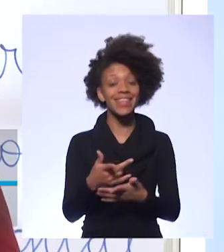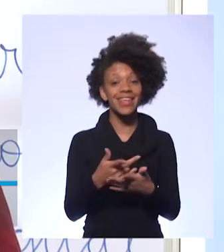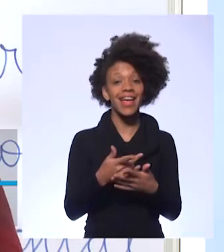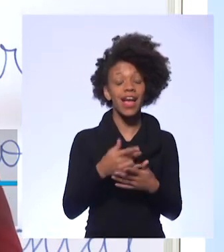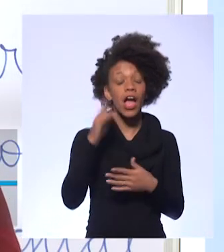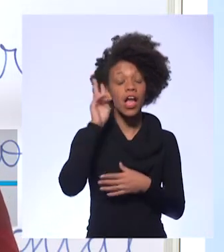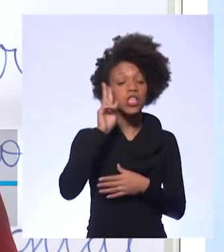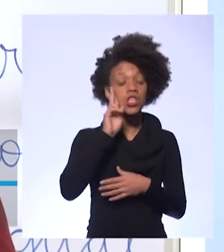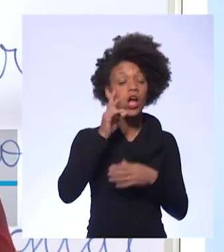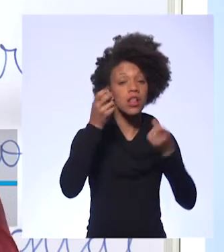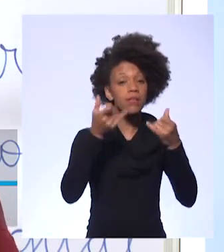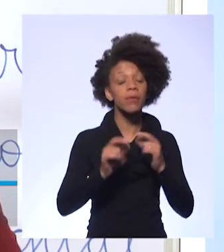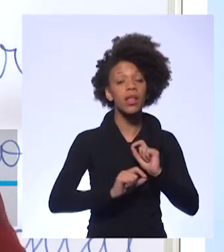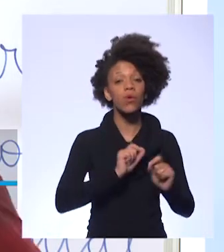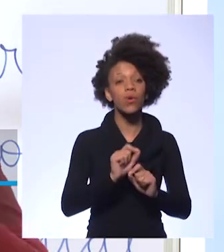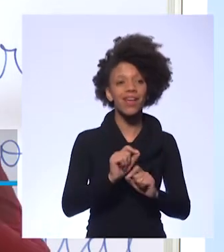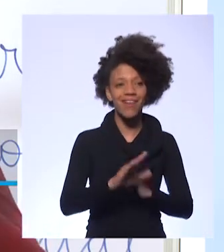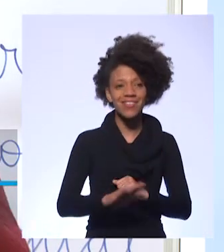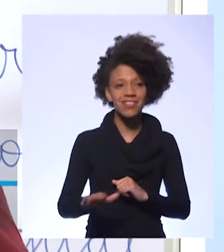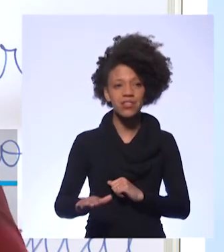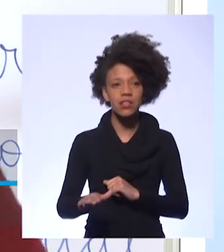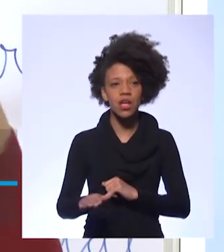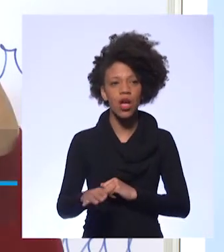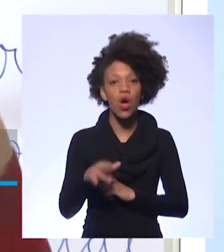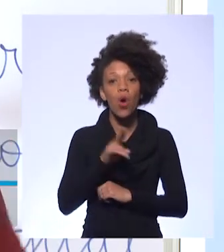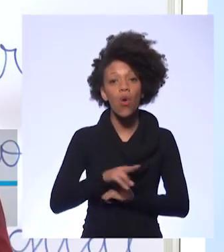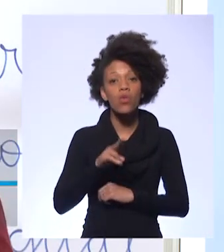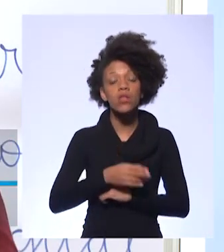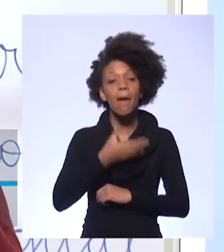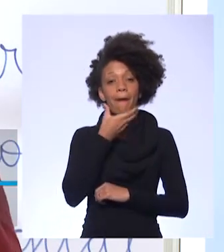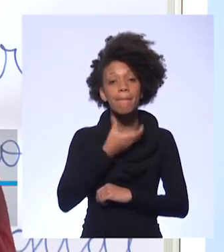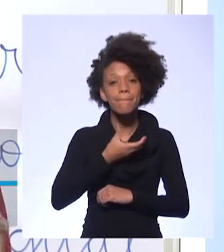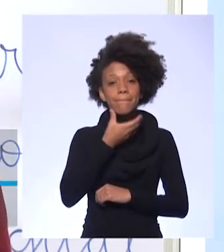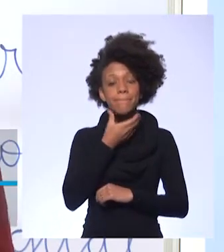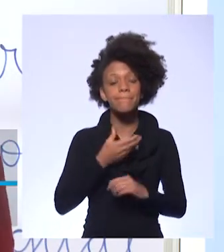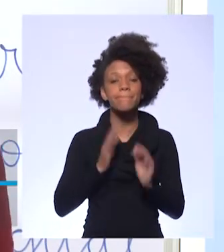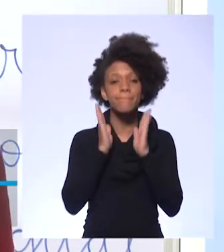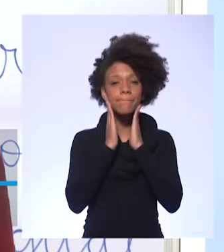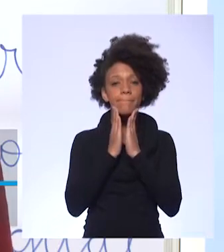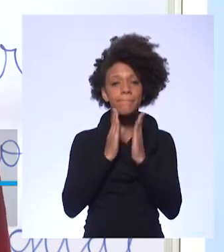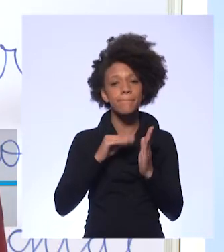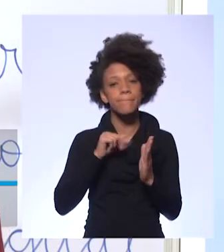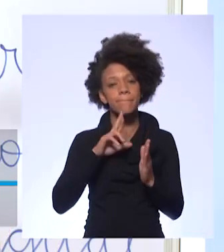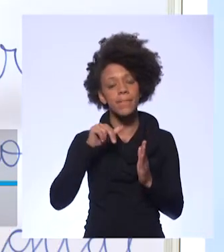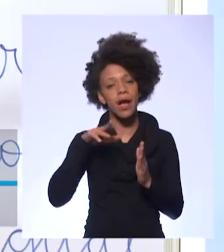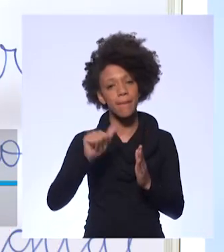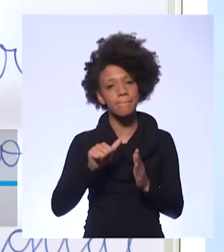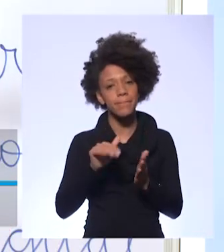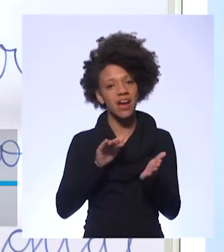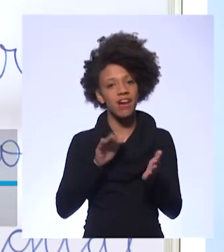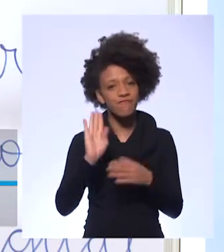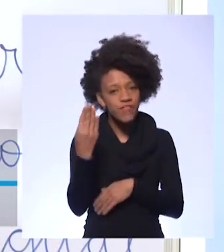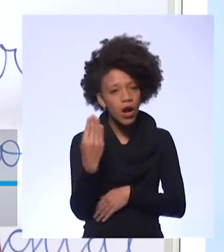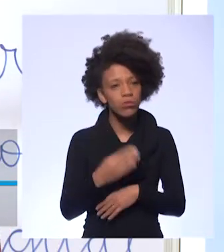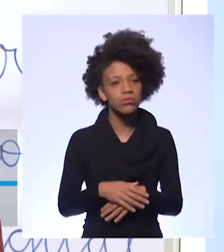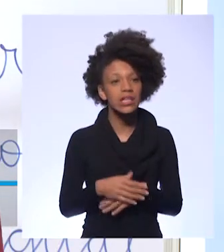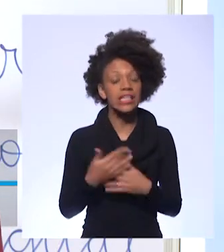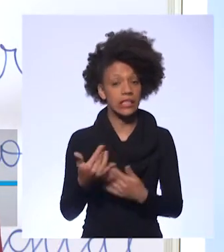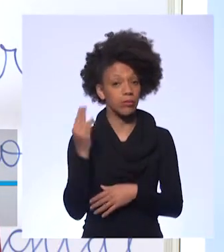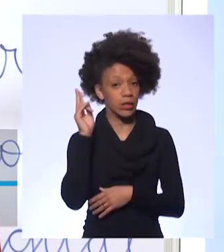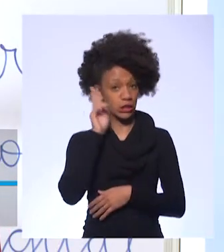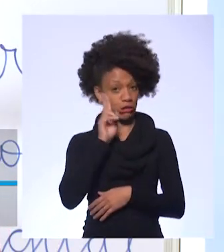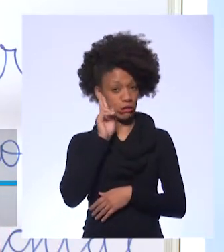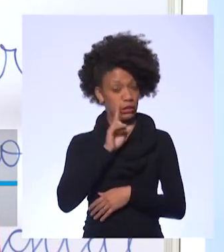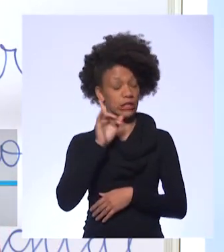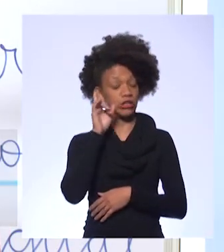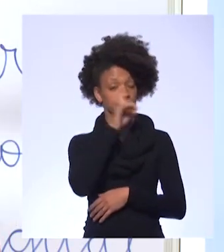que inclusive essas crianças ele eles usavam barbas falsas para se parecerem adultos são foi uma história bastante Cruel